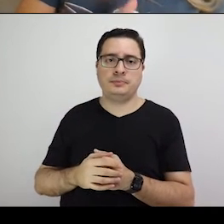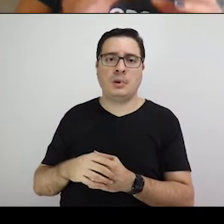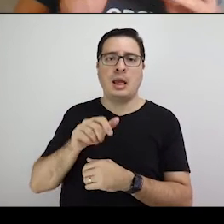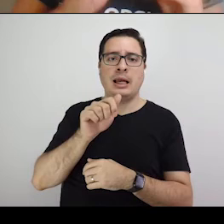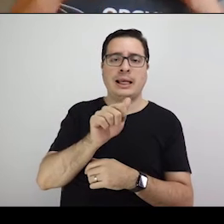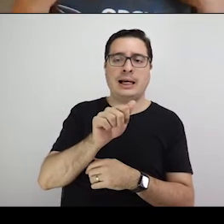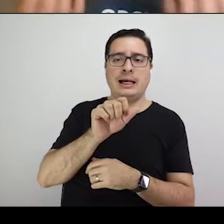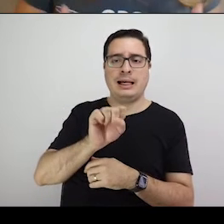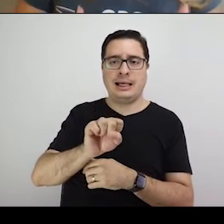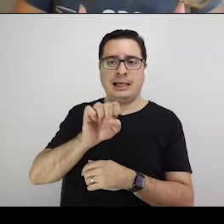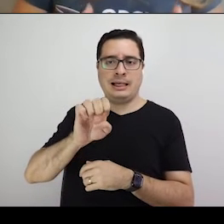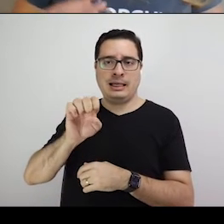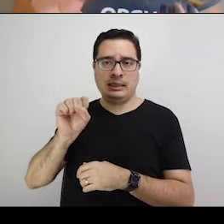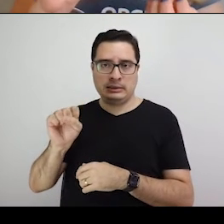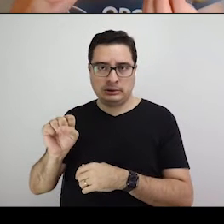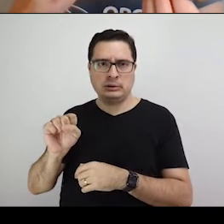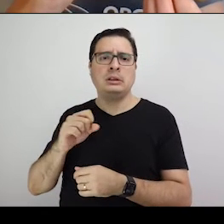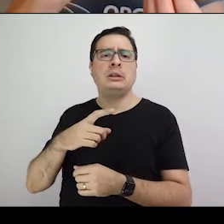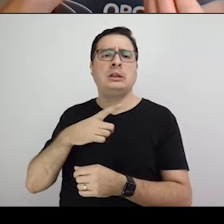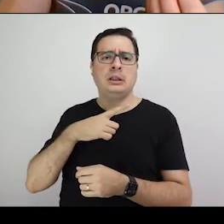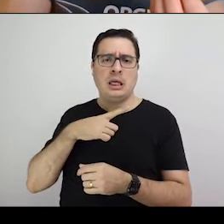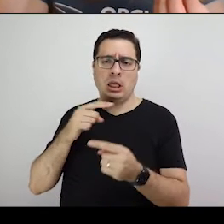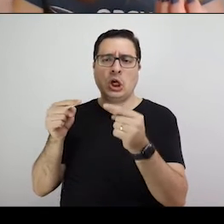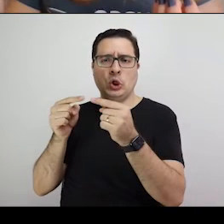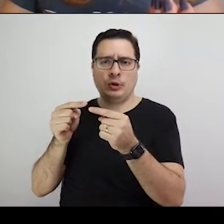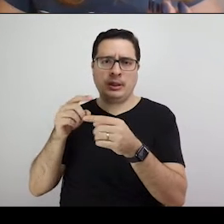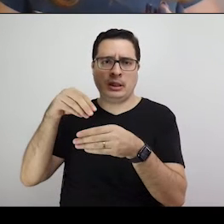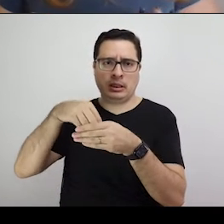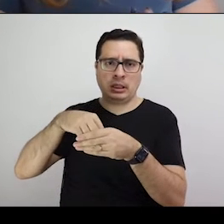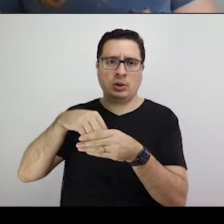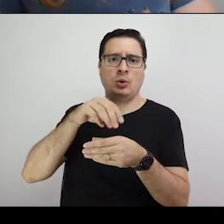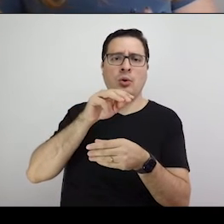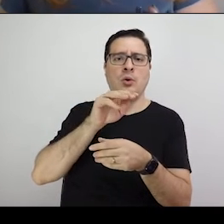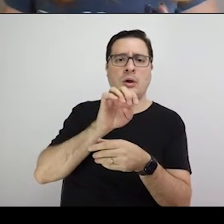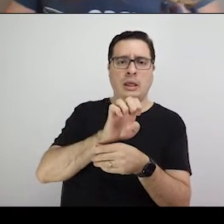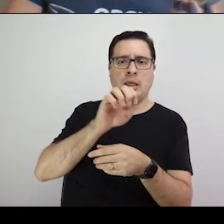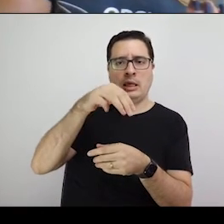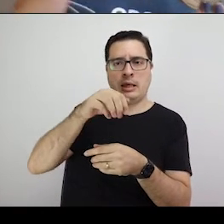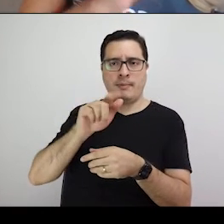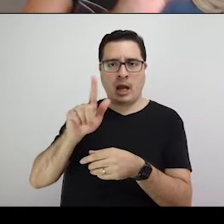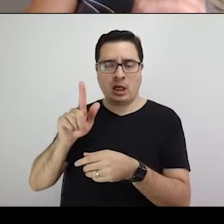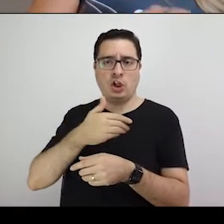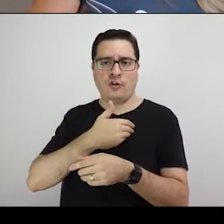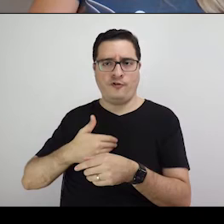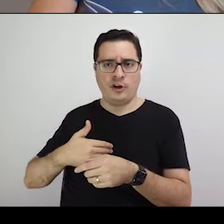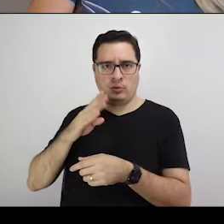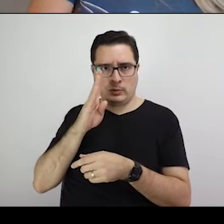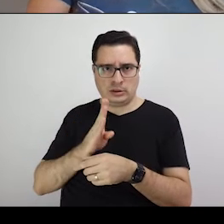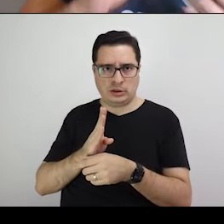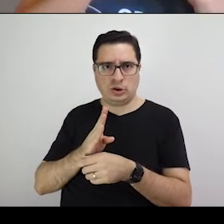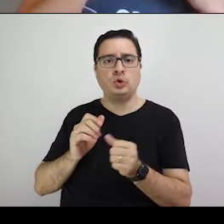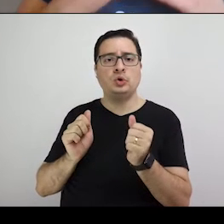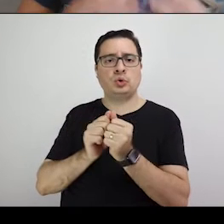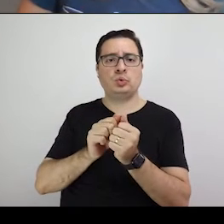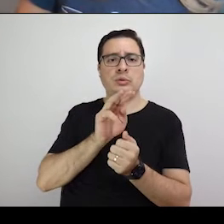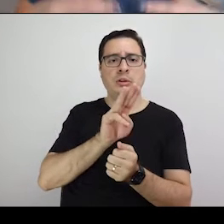ASES, que contempla o EMAG, né, do governo federal, mais a WCAG,